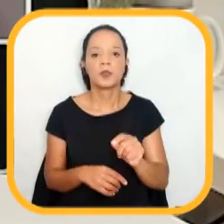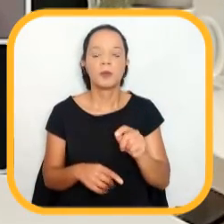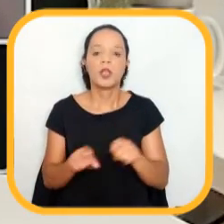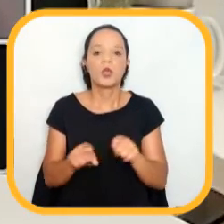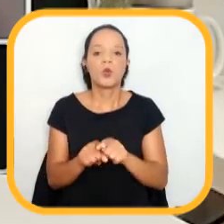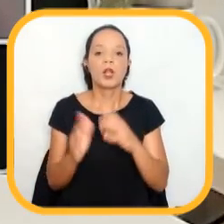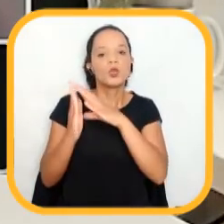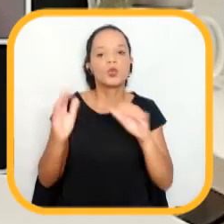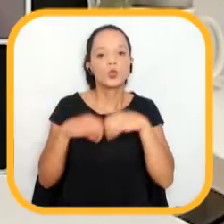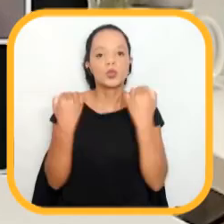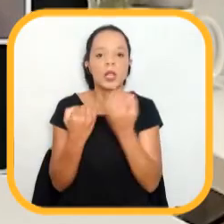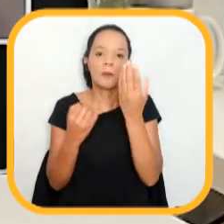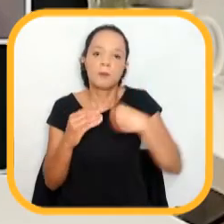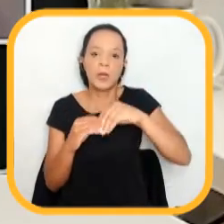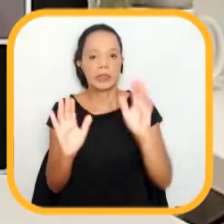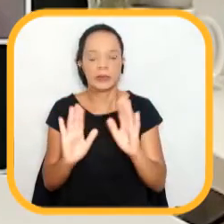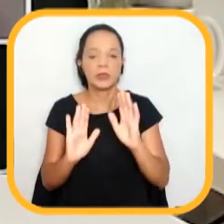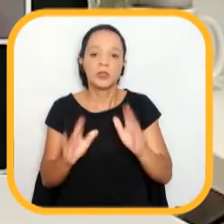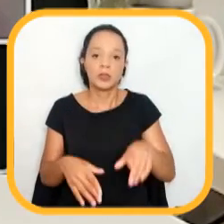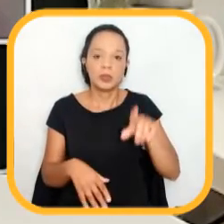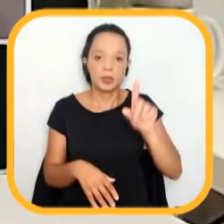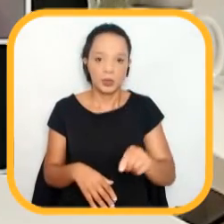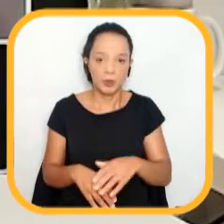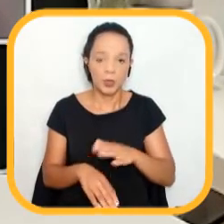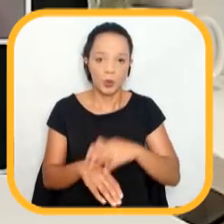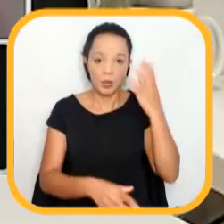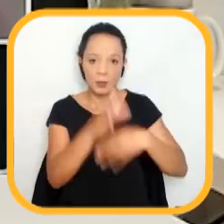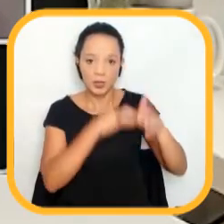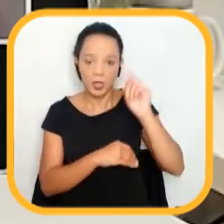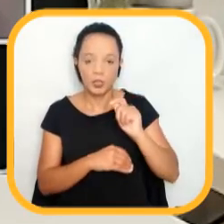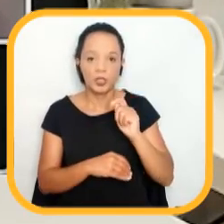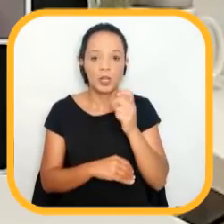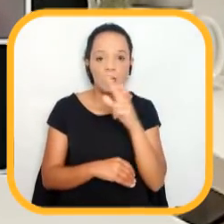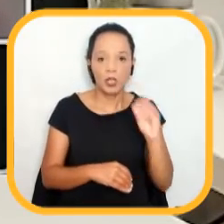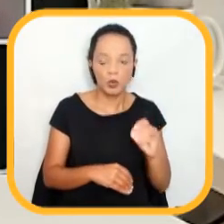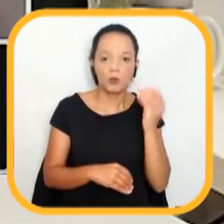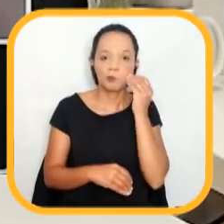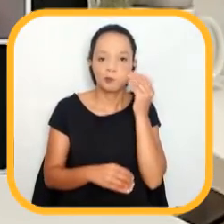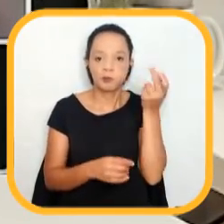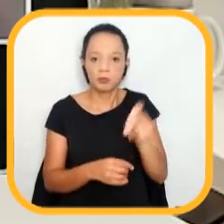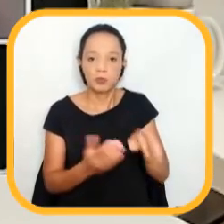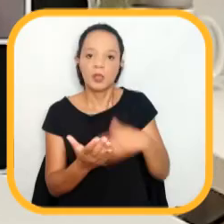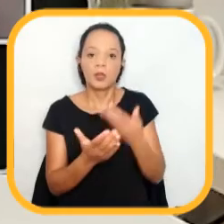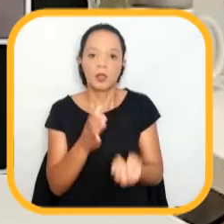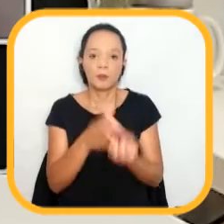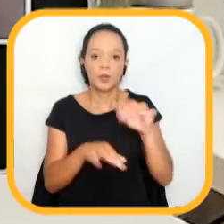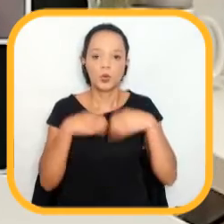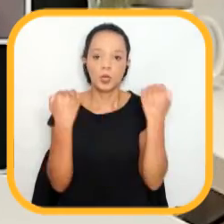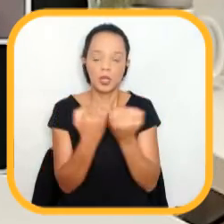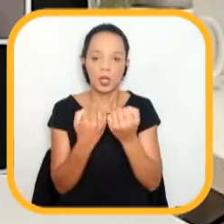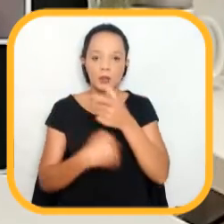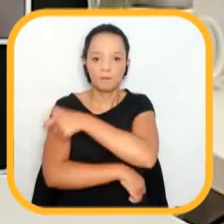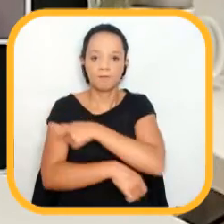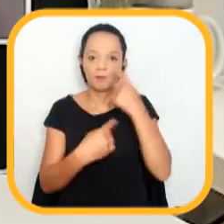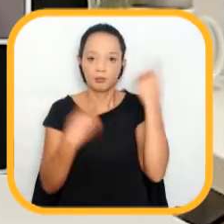para além dos nossos padrões sociais. É também através de uma reaprendizagem do próprio conceito de género que se pode criar uma sociedade